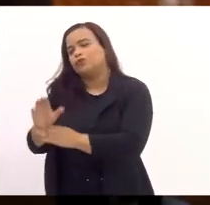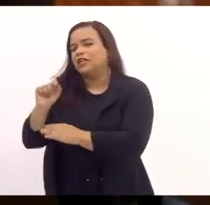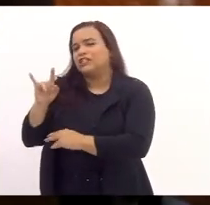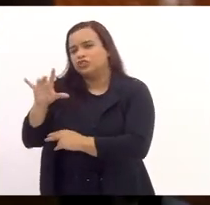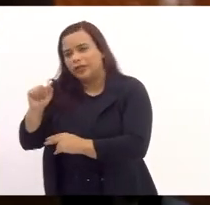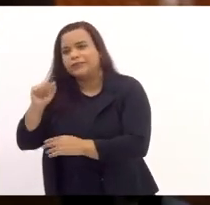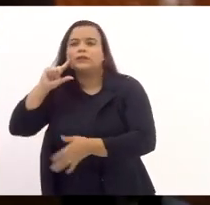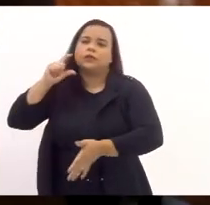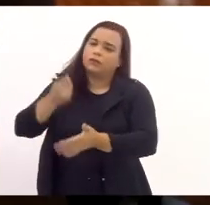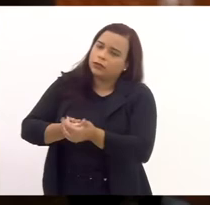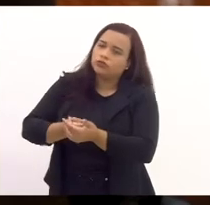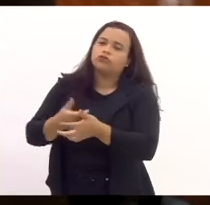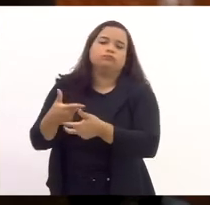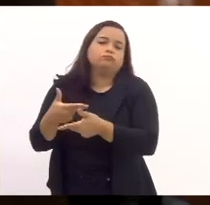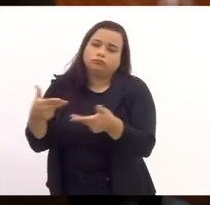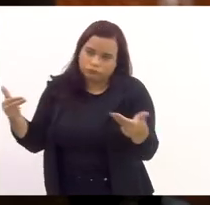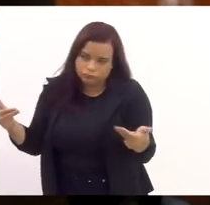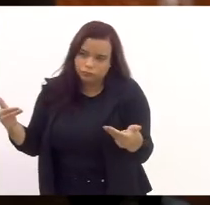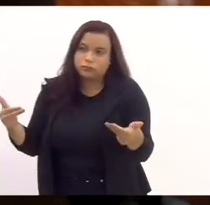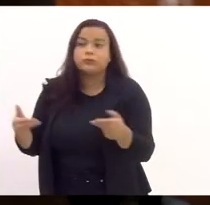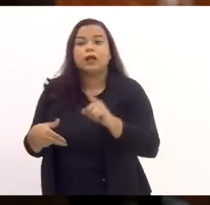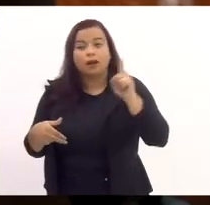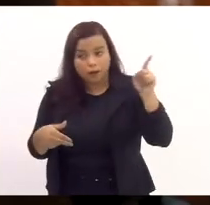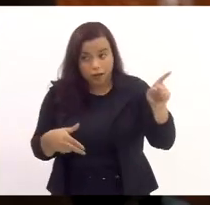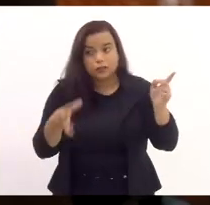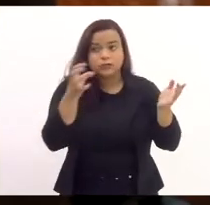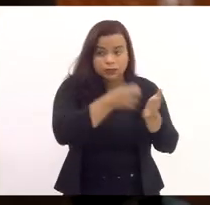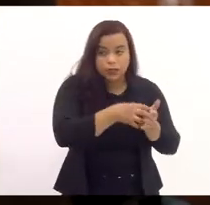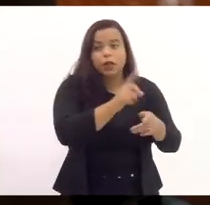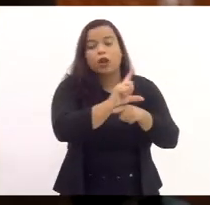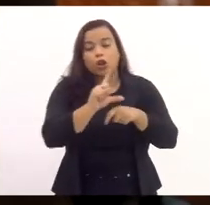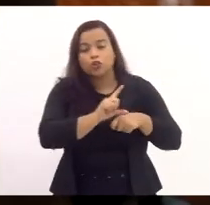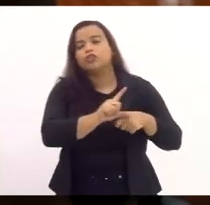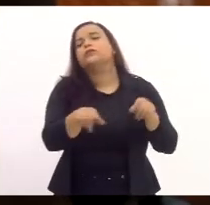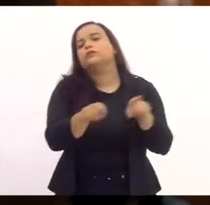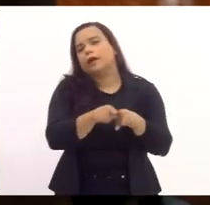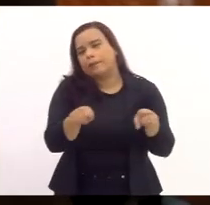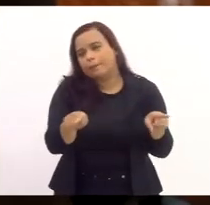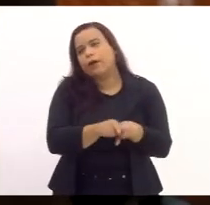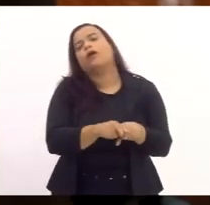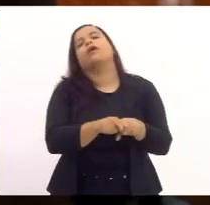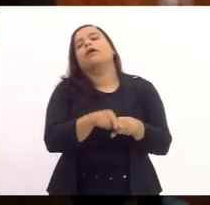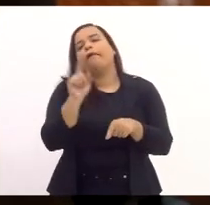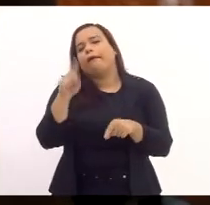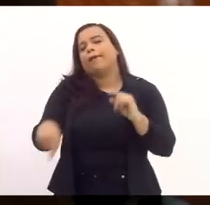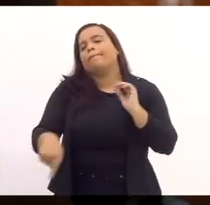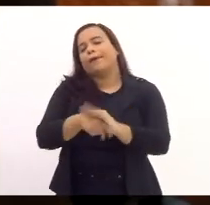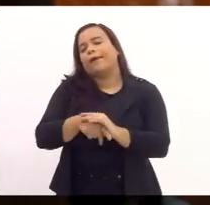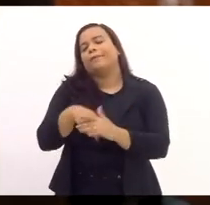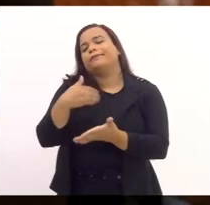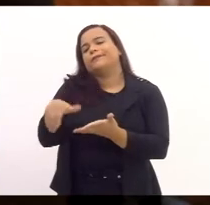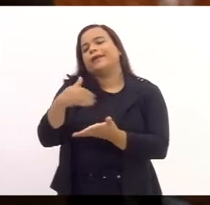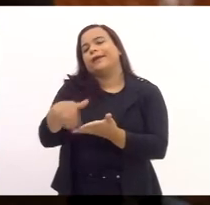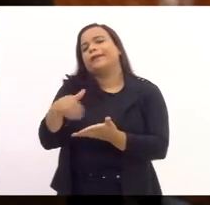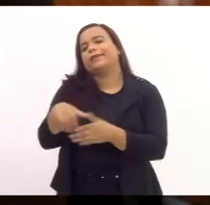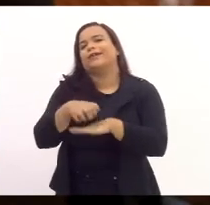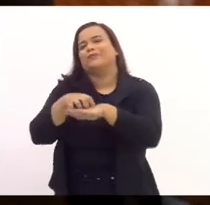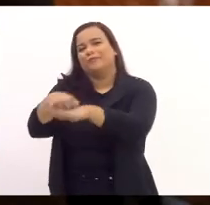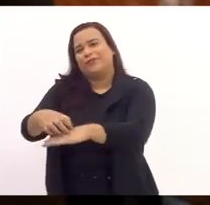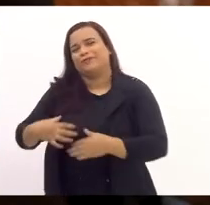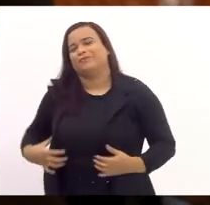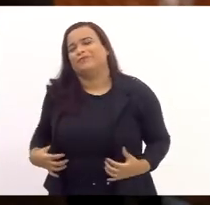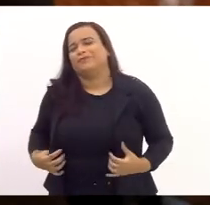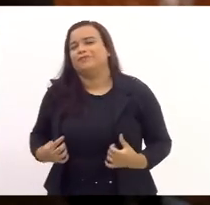e para a tomada de decisão da Central Logística, que é o órgão da Secretaria de Transporte. Então, é importante dizer que, no dia a dia,